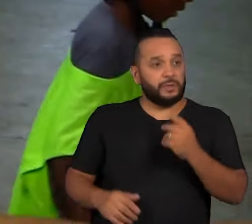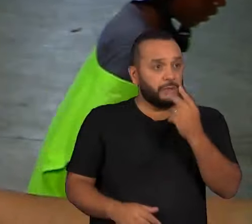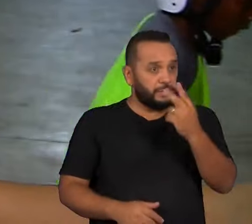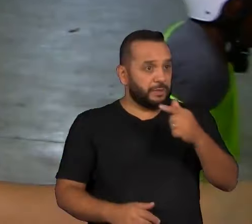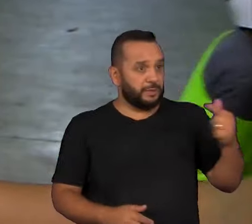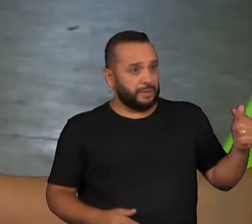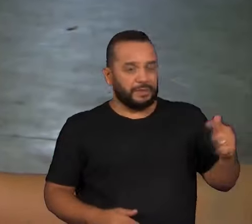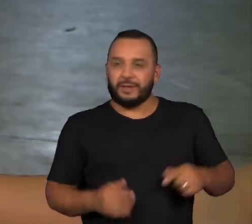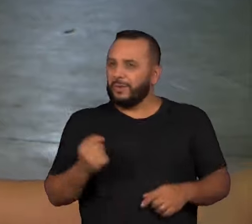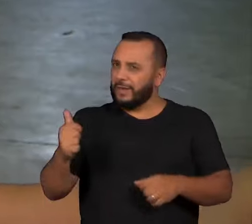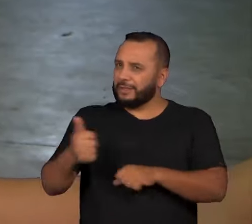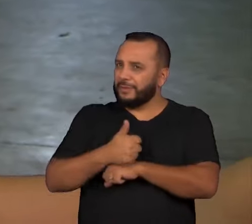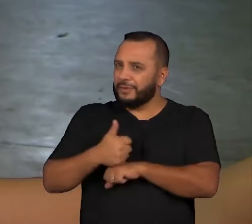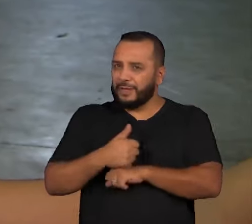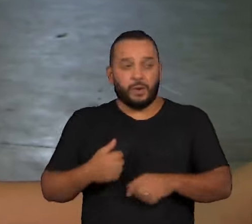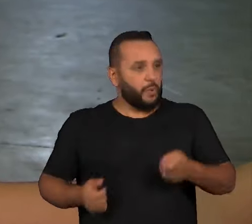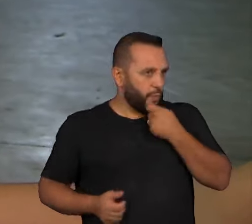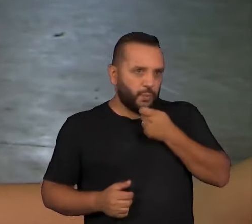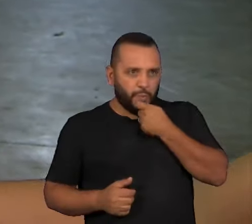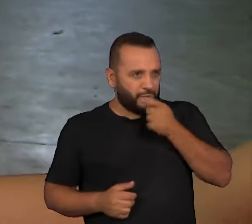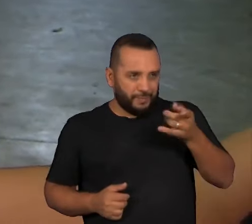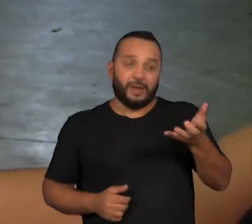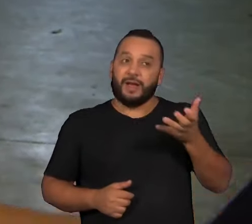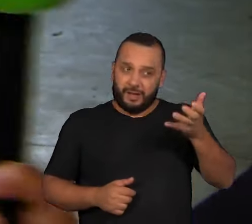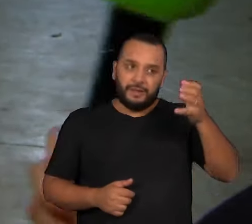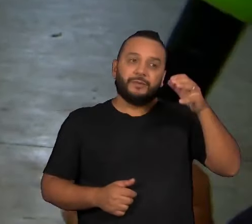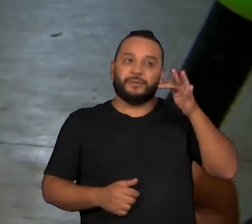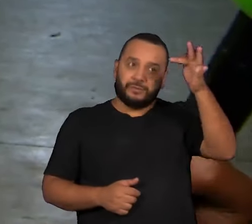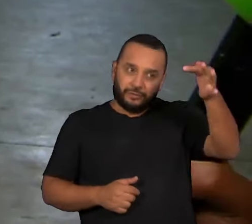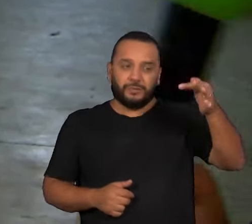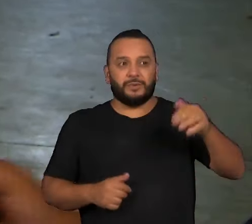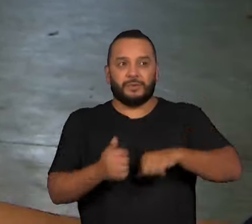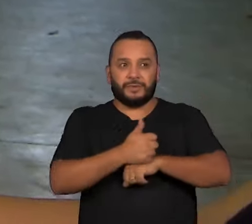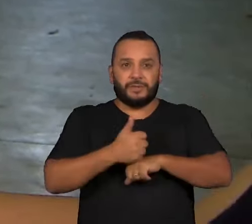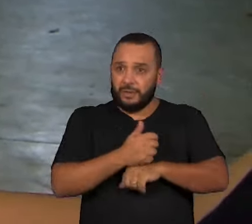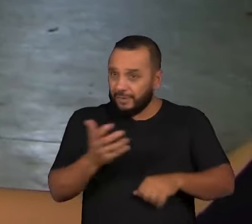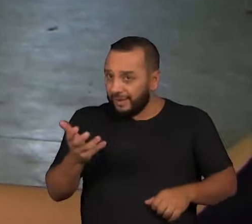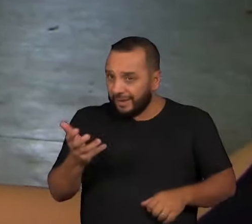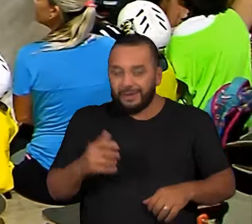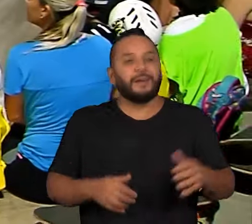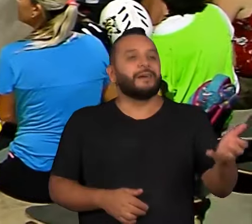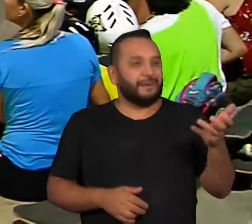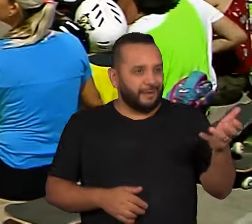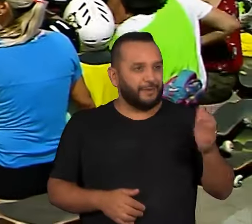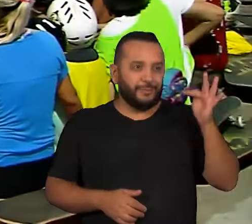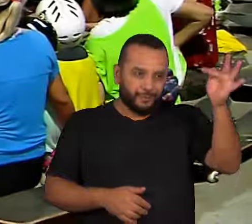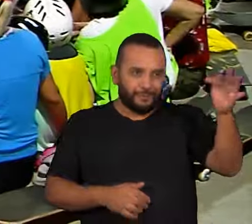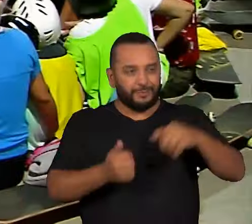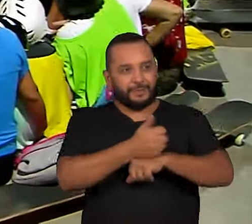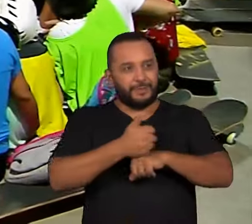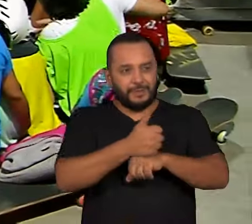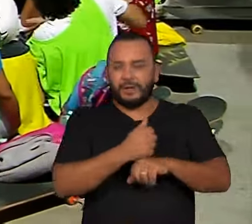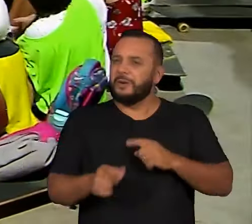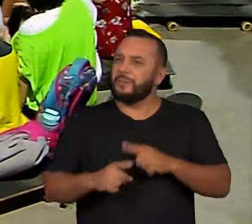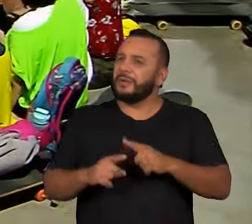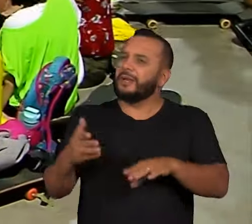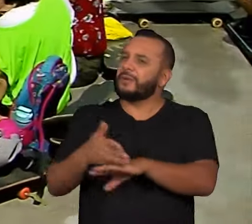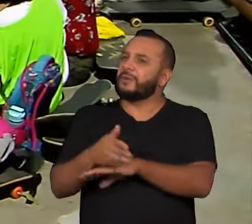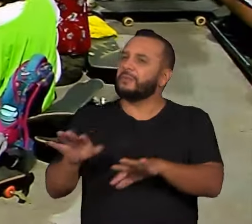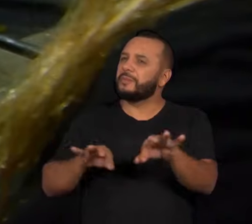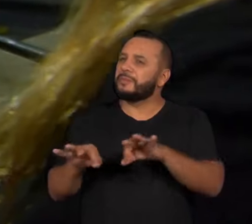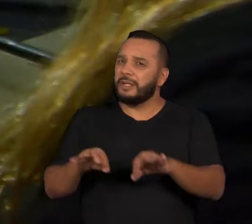já? Não, ainda não. Tô querendo. Você gostaria de ser profissional? Gostaria. Por que você entrou no projeto? Porque eu já